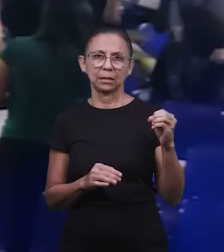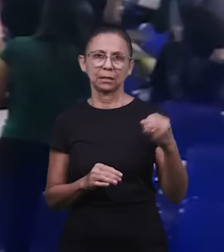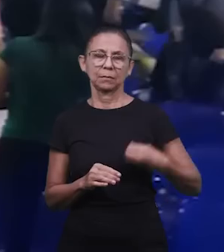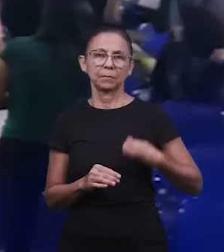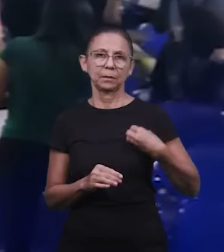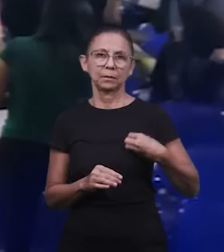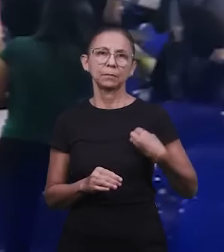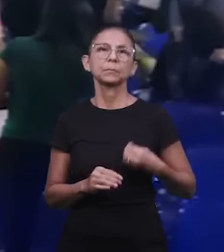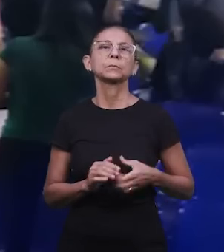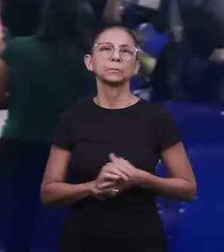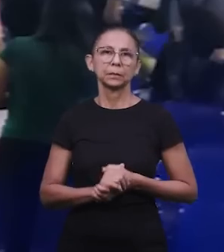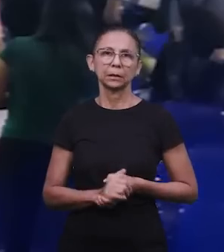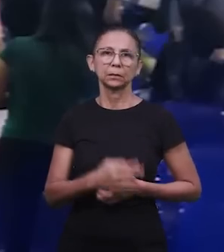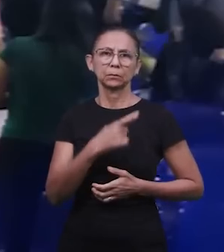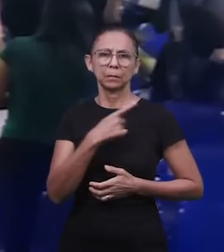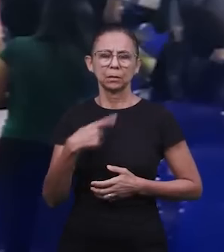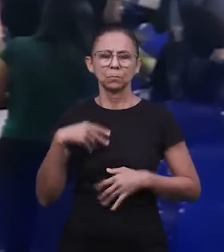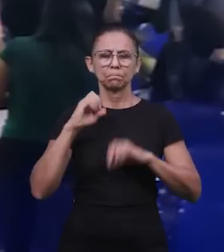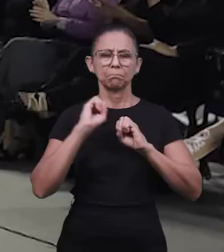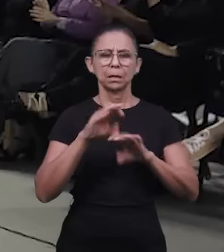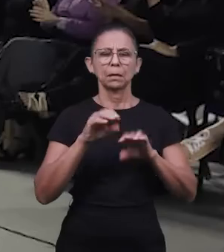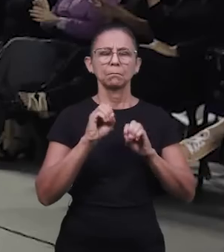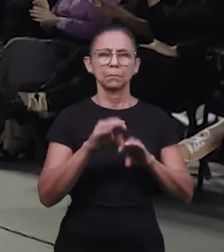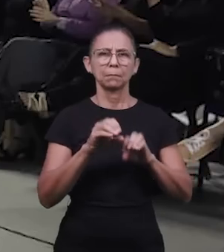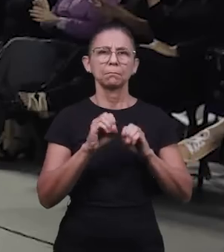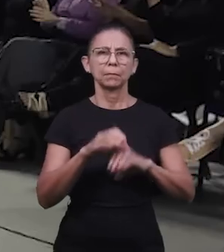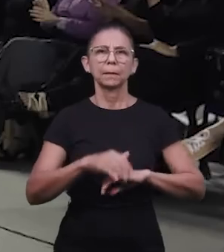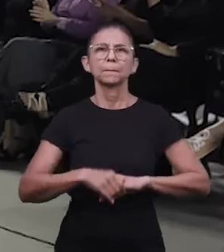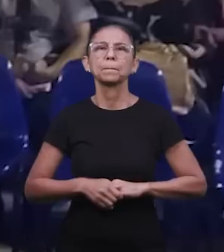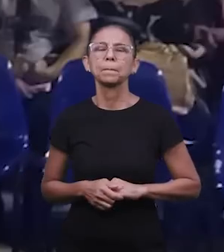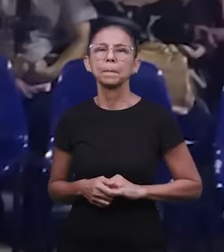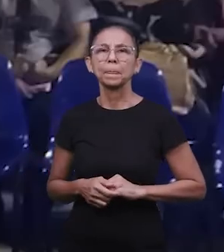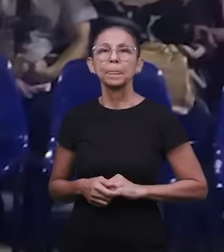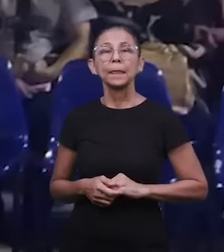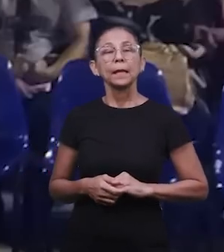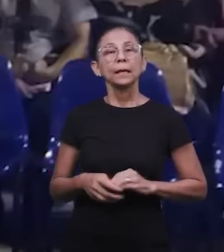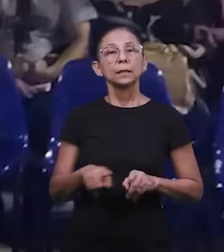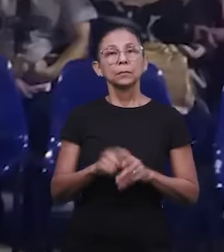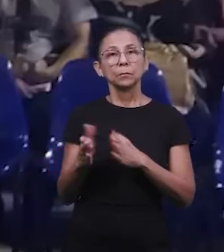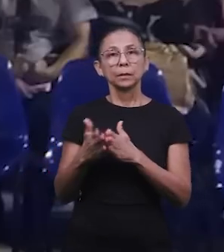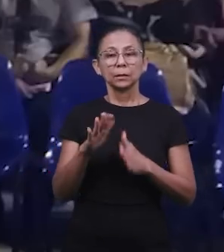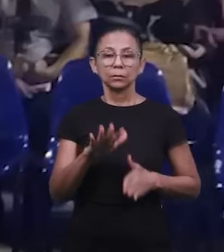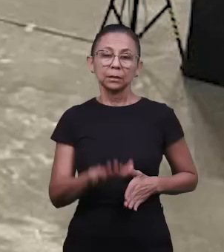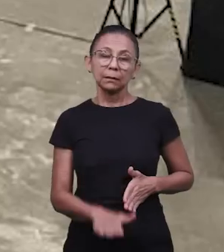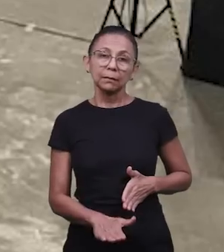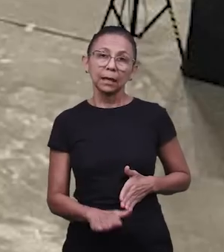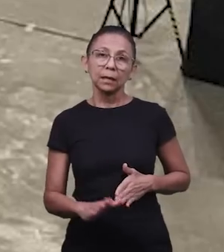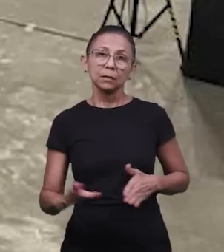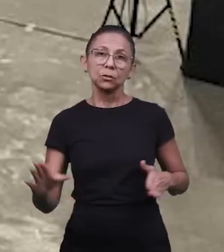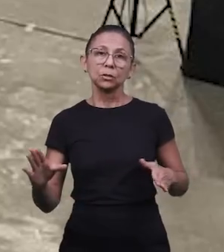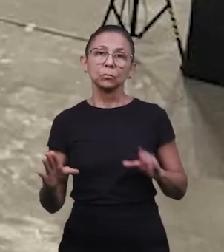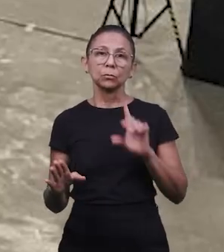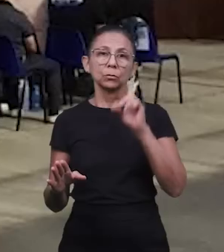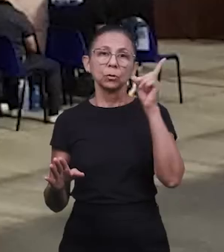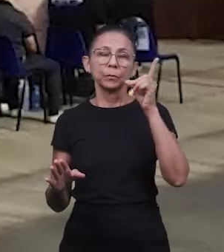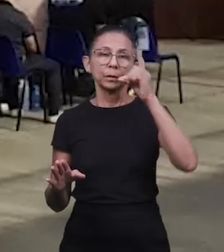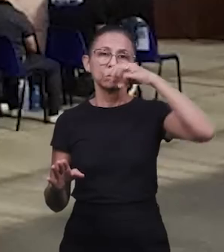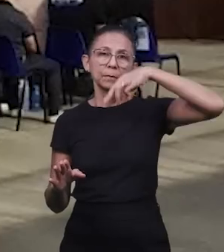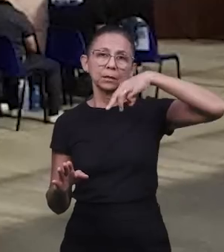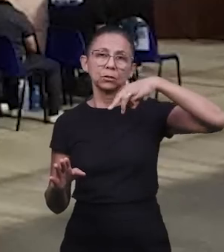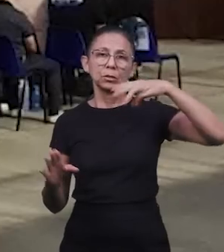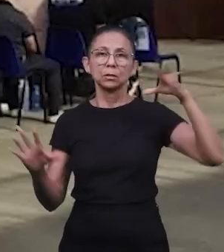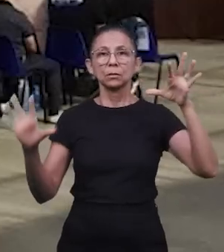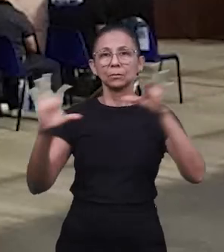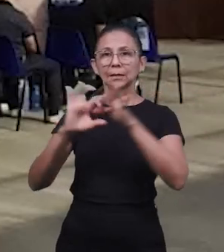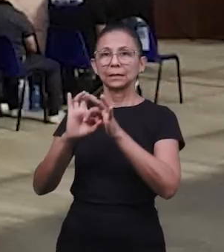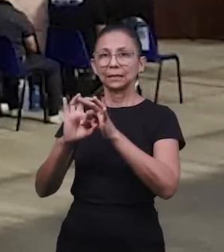recebendo também o ensino pela manhã com os pastores Normando, Omar e Caran, e à tarde, juntamente com o Domingos Martins,